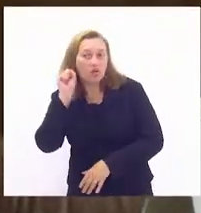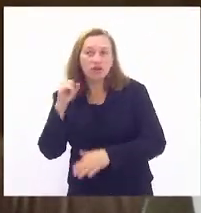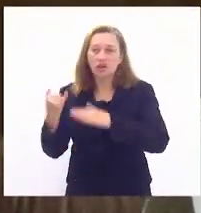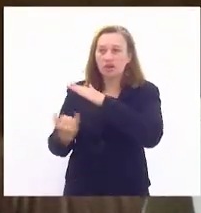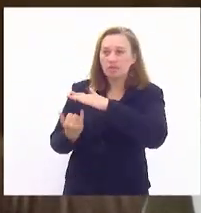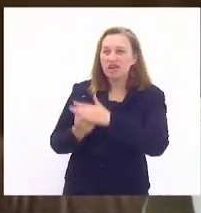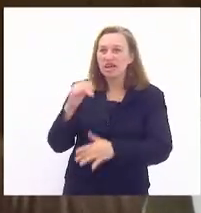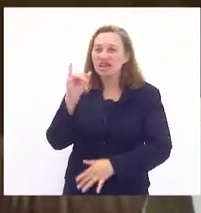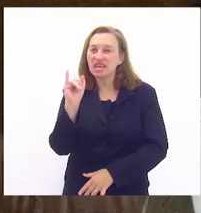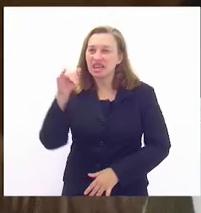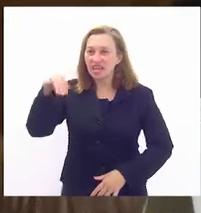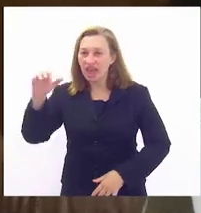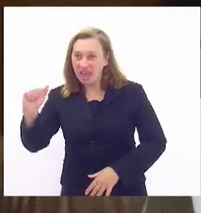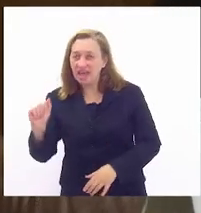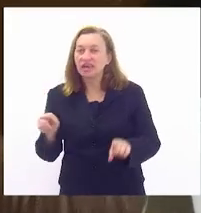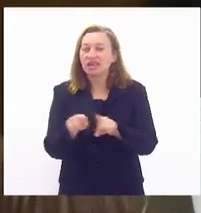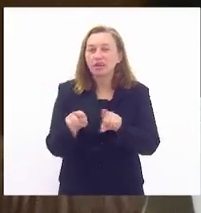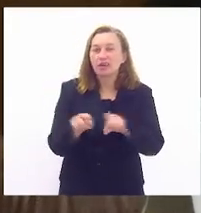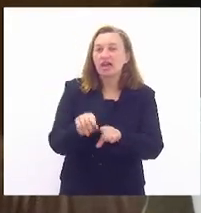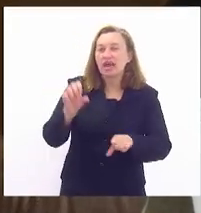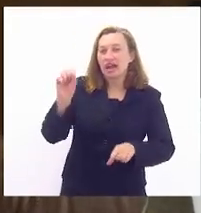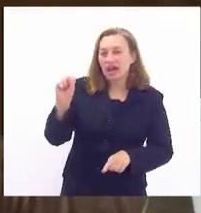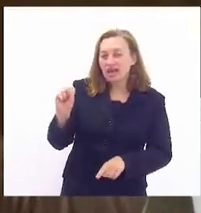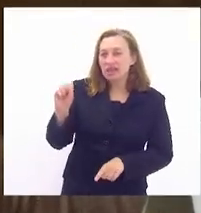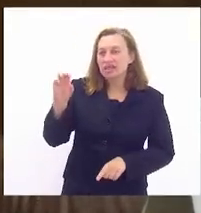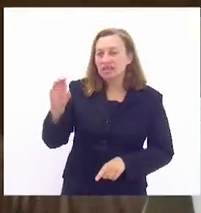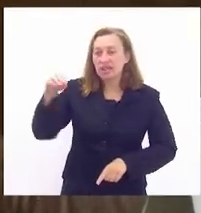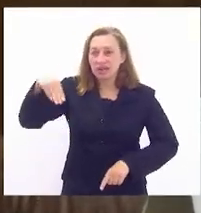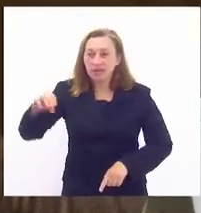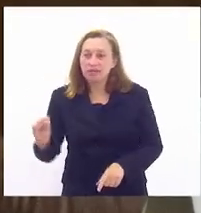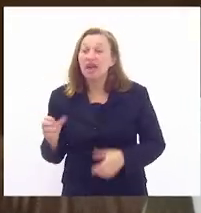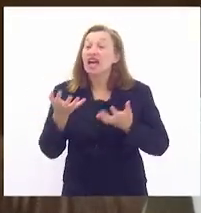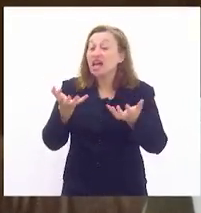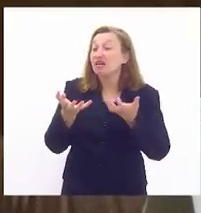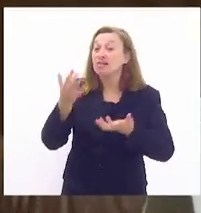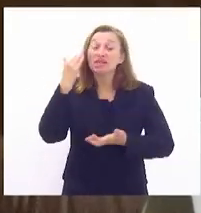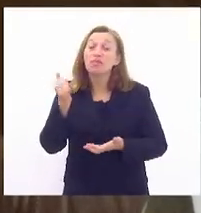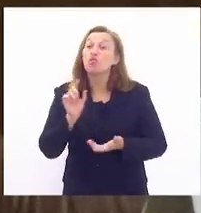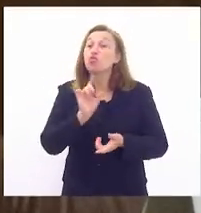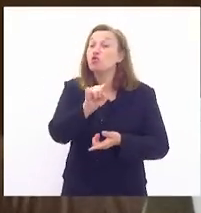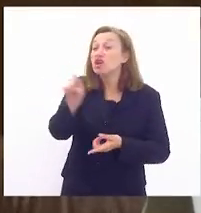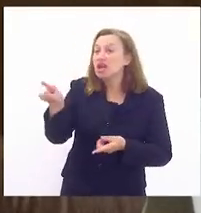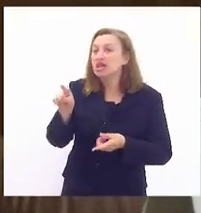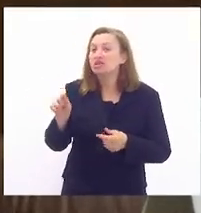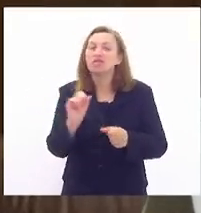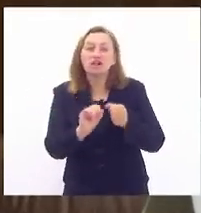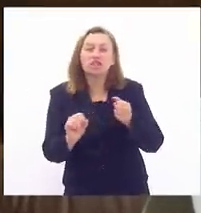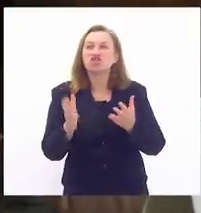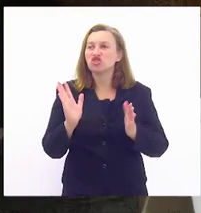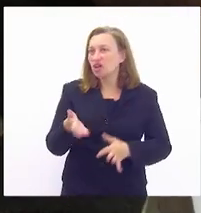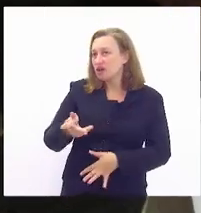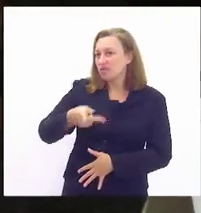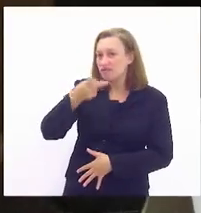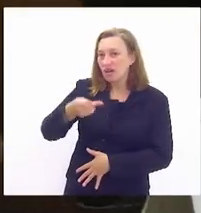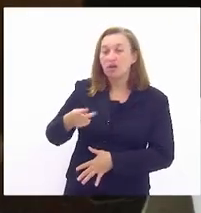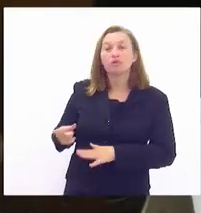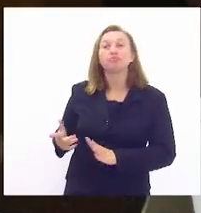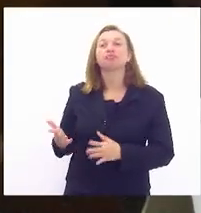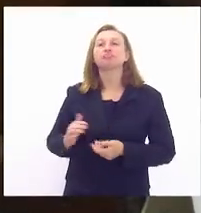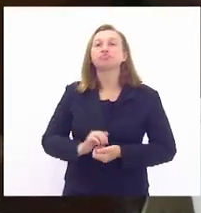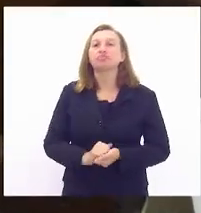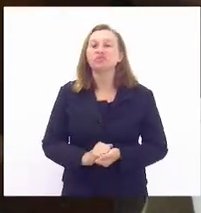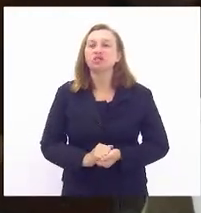A gente quer ouvir o que eles têm a dizer, o que eles estão fazendo. Mas já adianto, de antemão, que